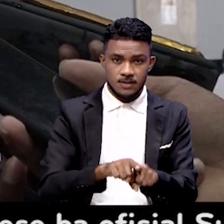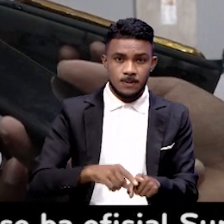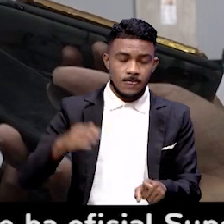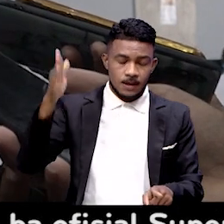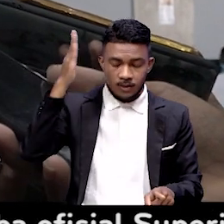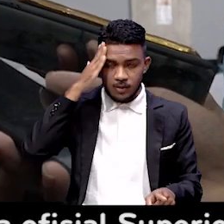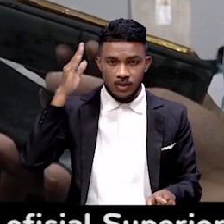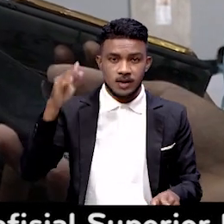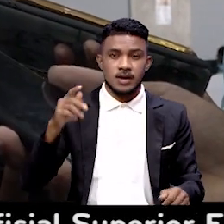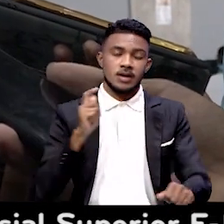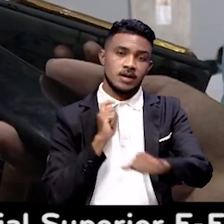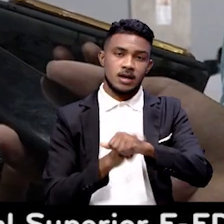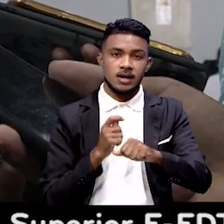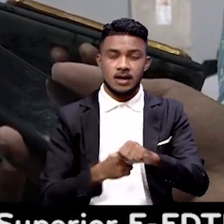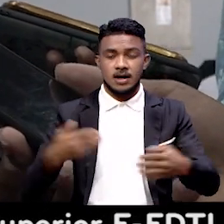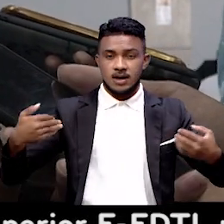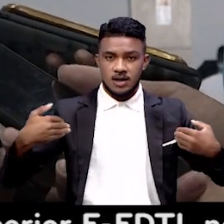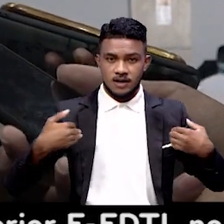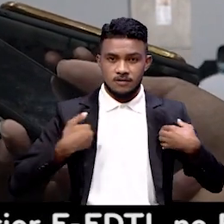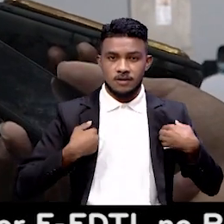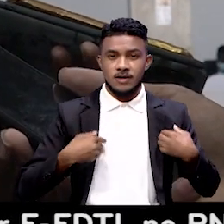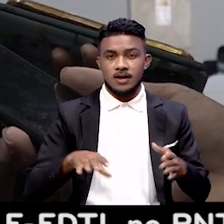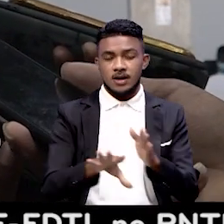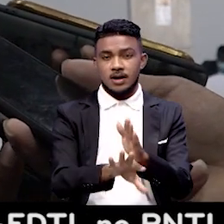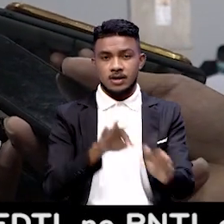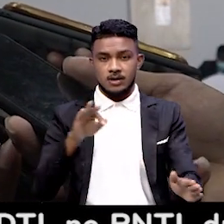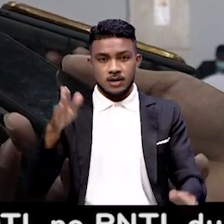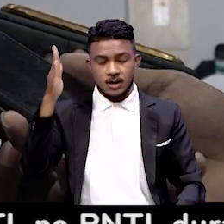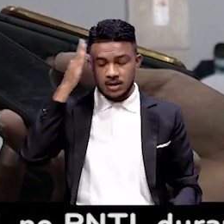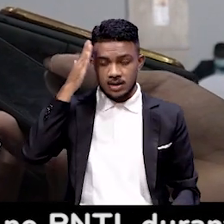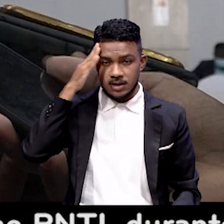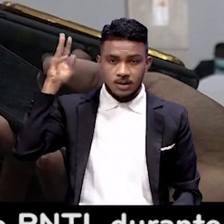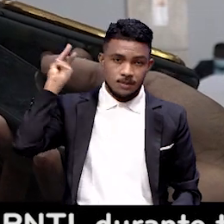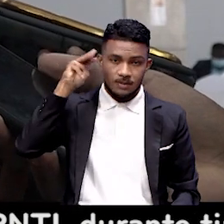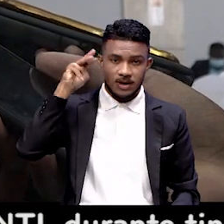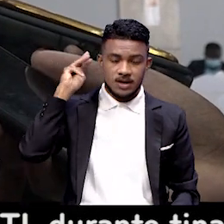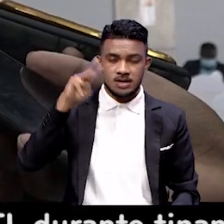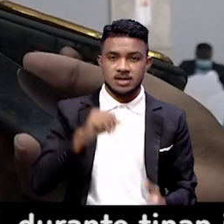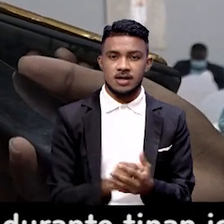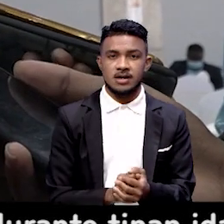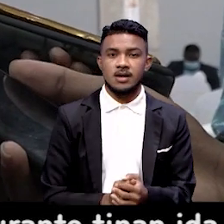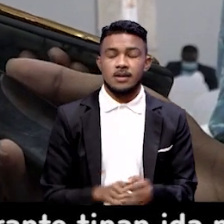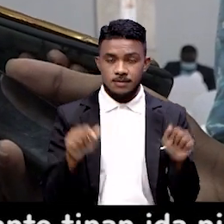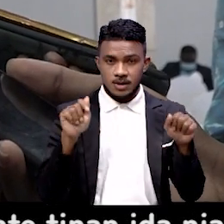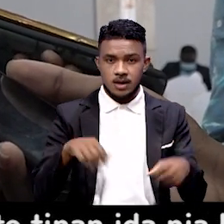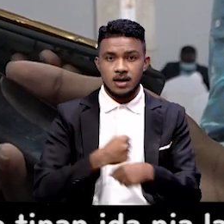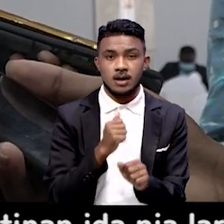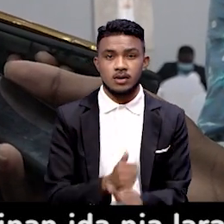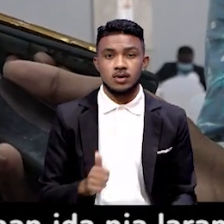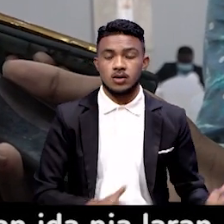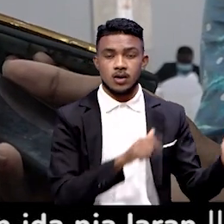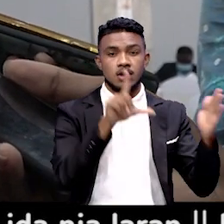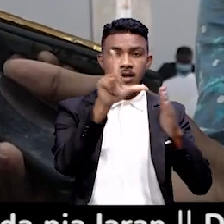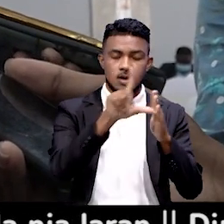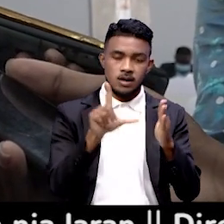maka hetang ona numesang husi excelencia ministra hudi bele elabora lei base